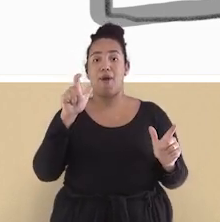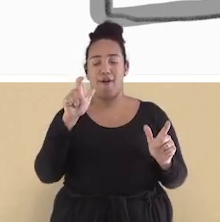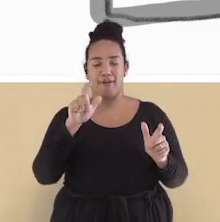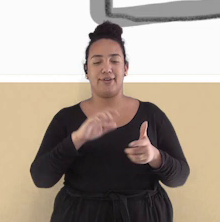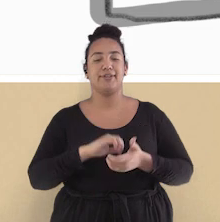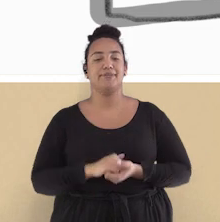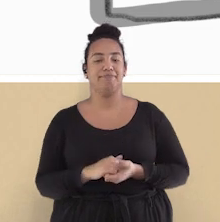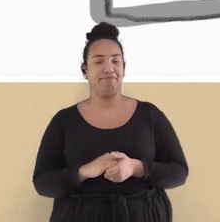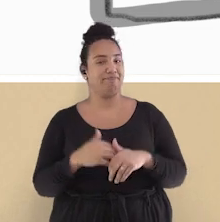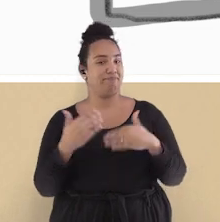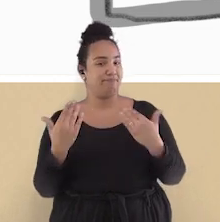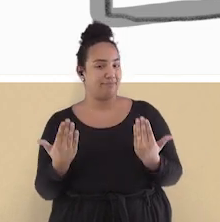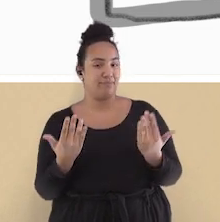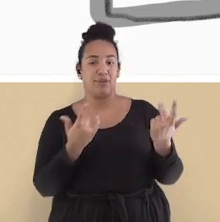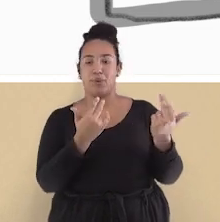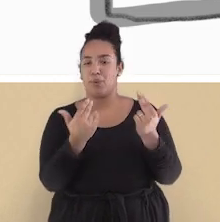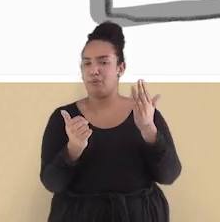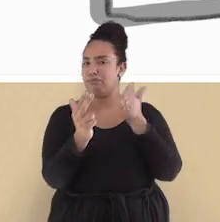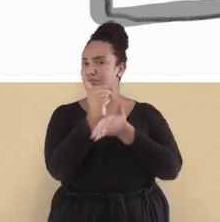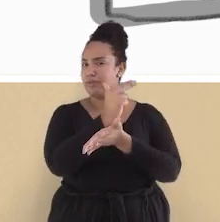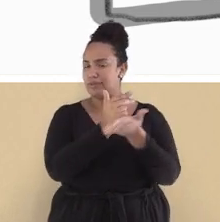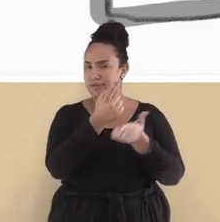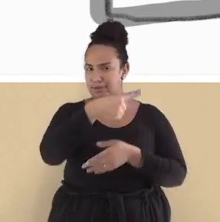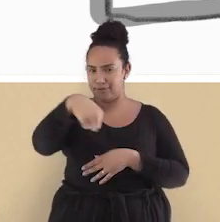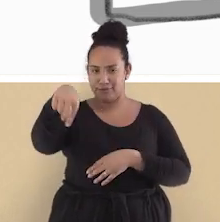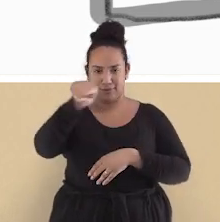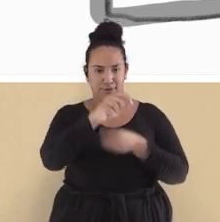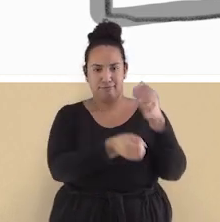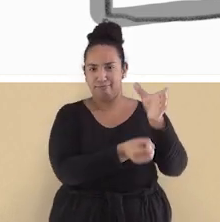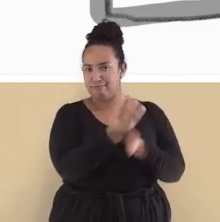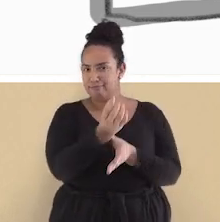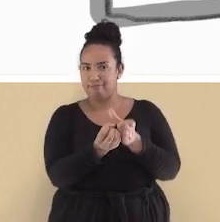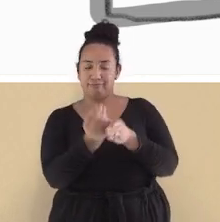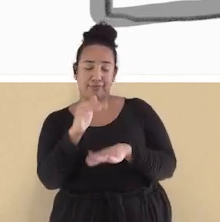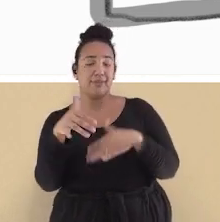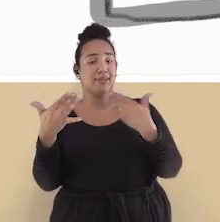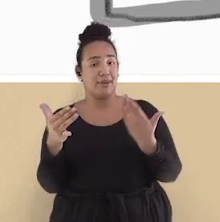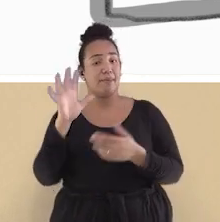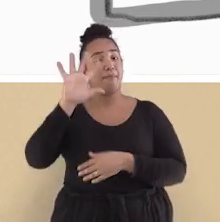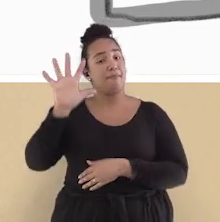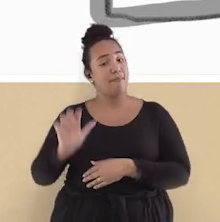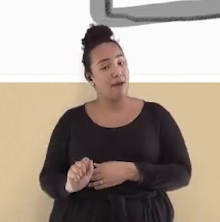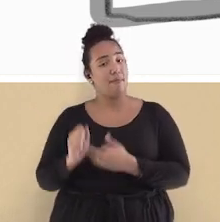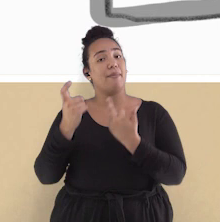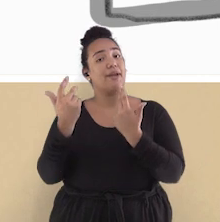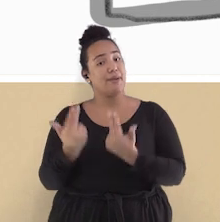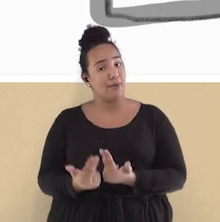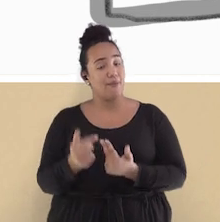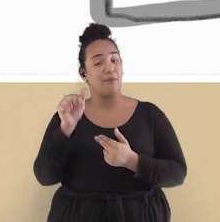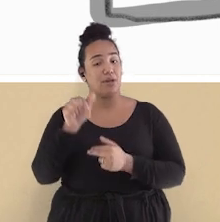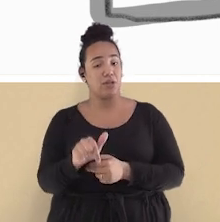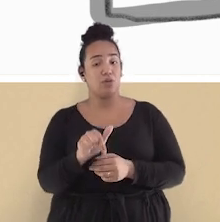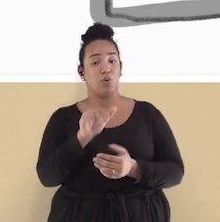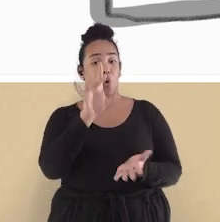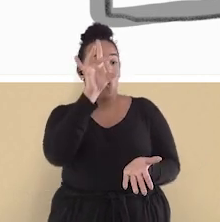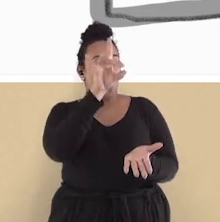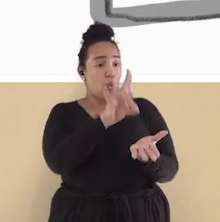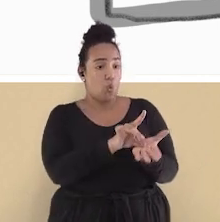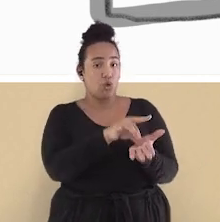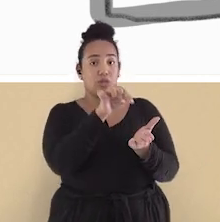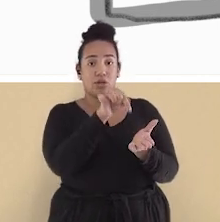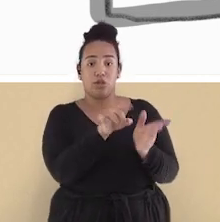tamanho aumentado. Então, assim como qualquer desenho que fazemos, os mapas são